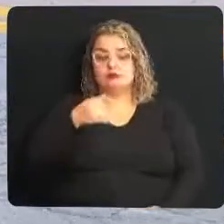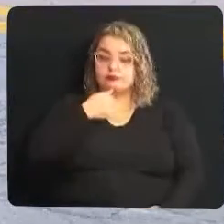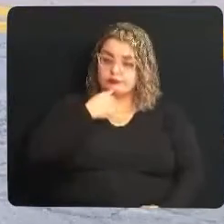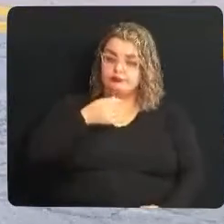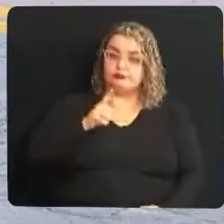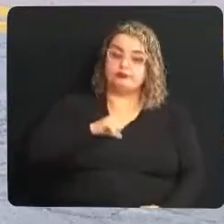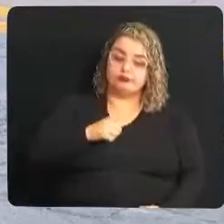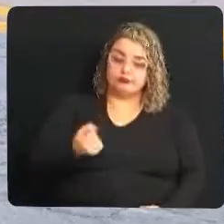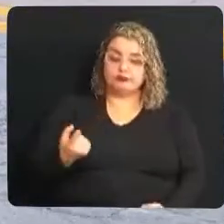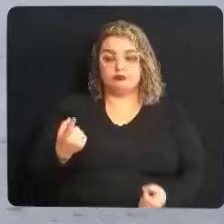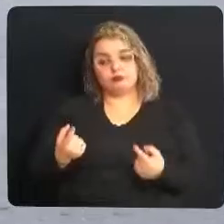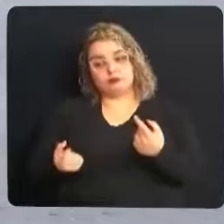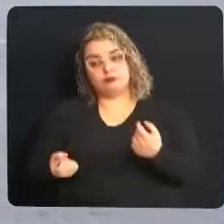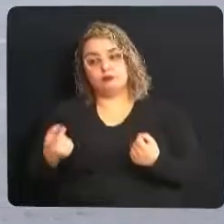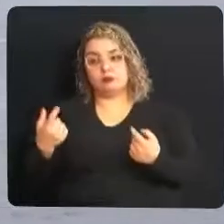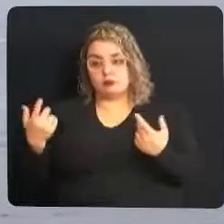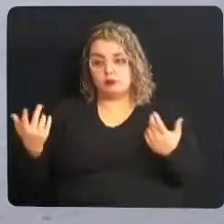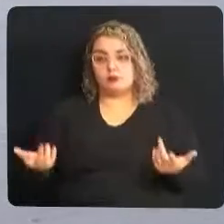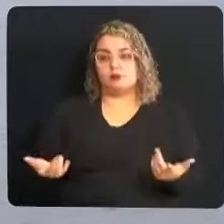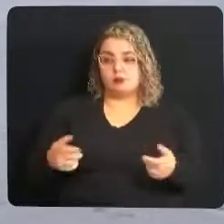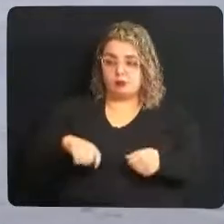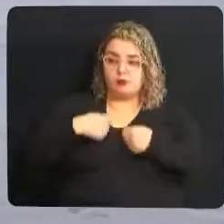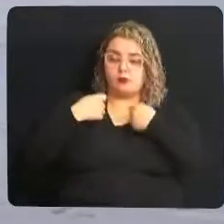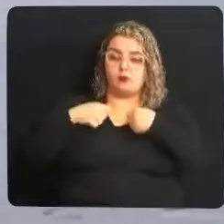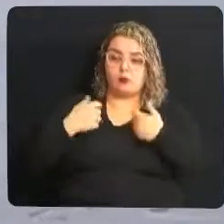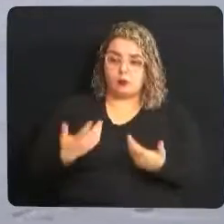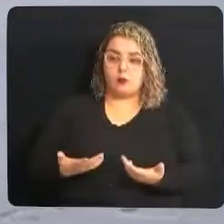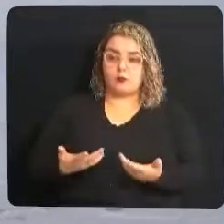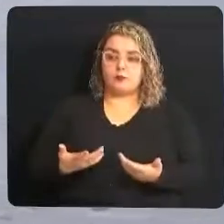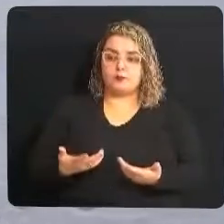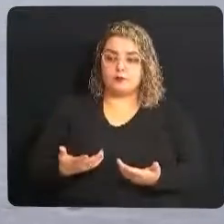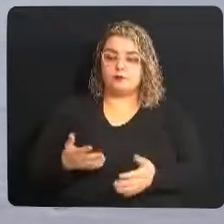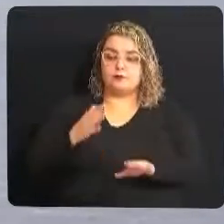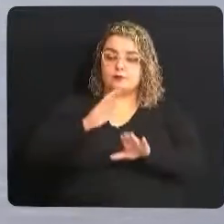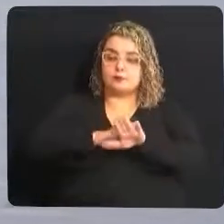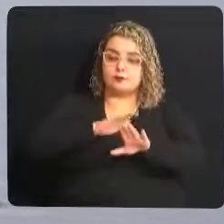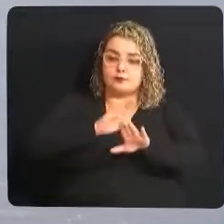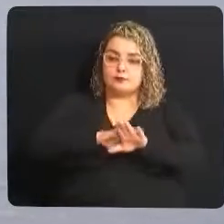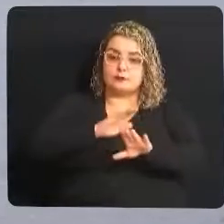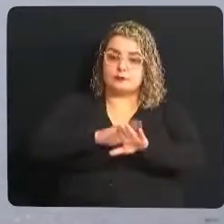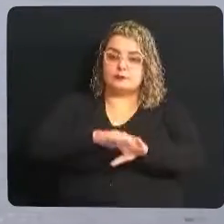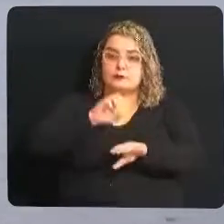que, infelizmente, precisam de alguma ação ou de